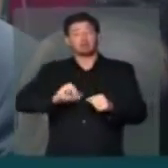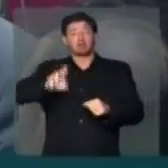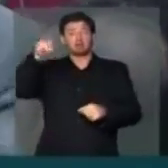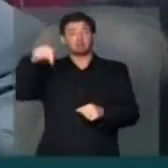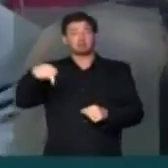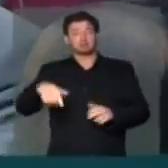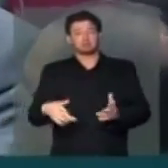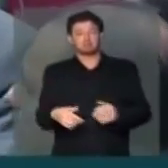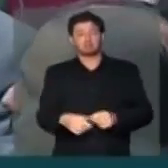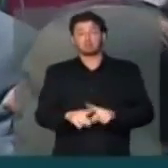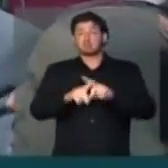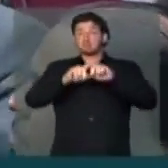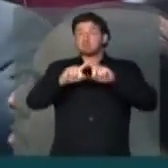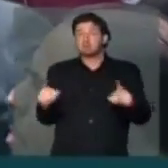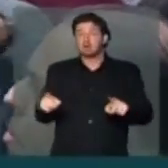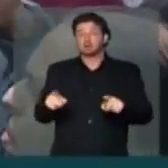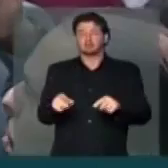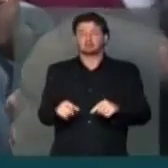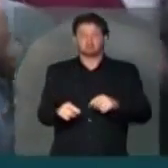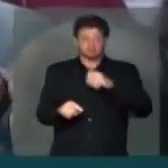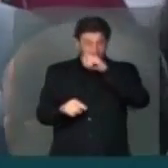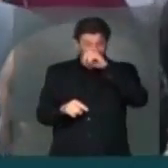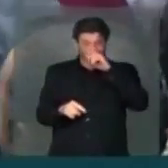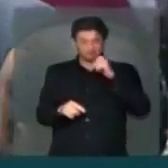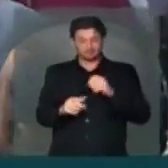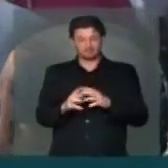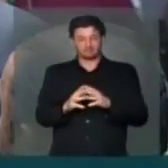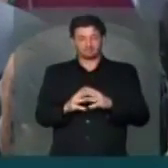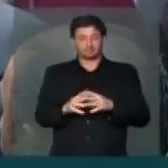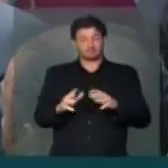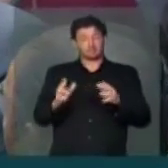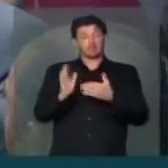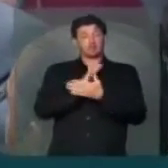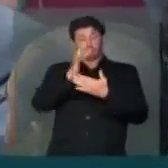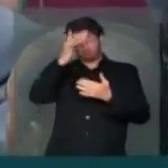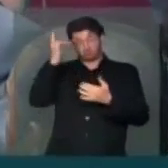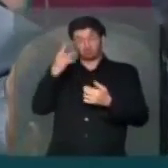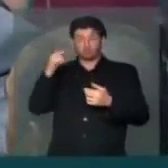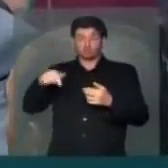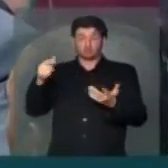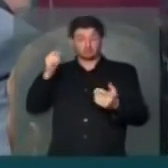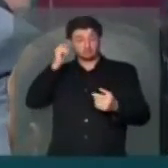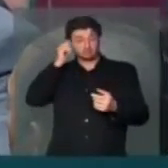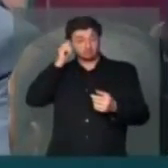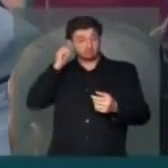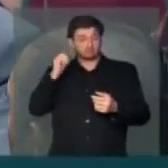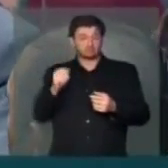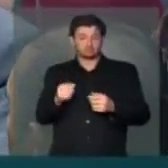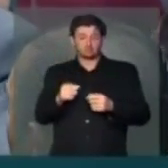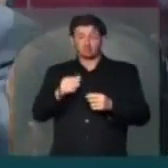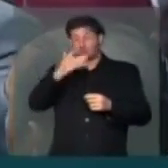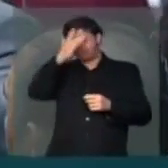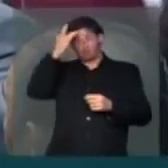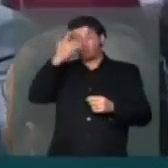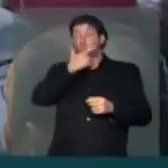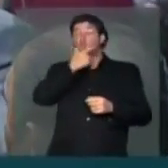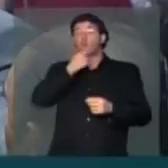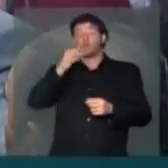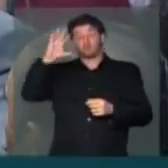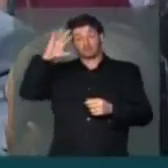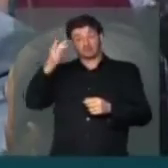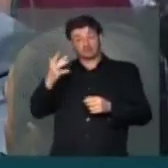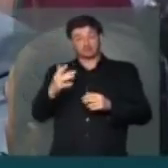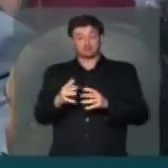representação aqui. Entretanto, como já disse alguém, o homem decide a partir dos seus